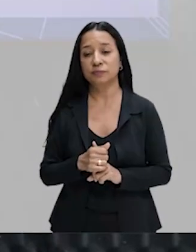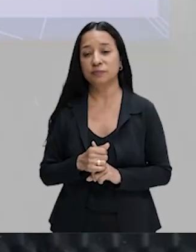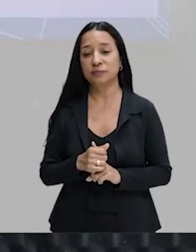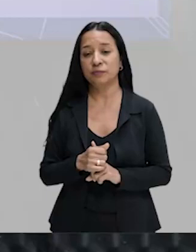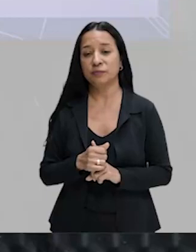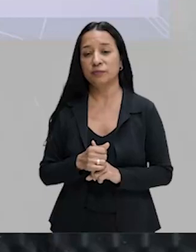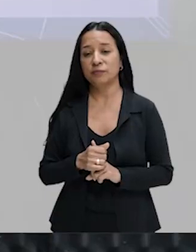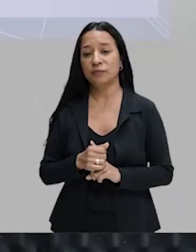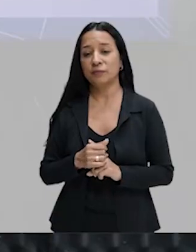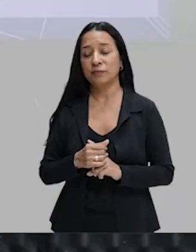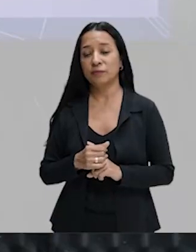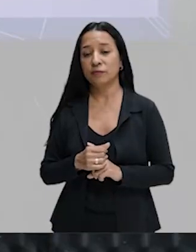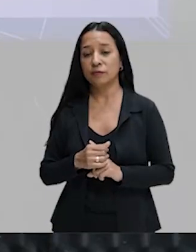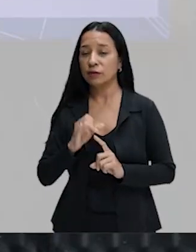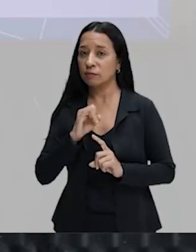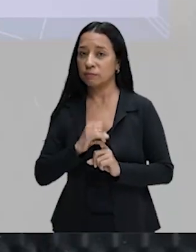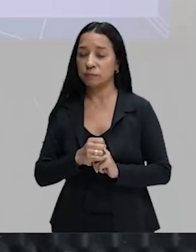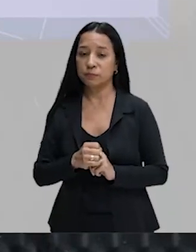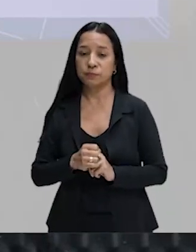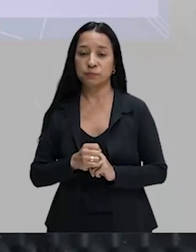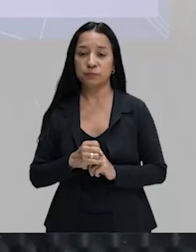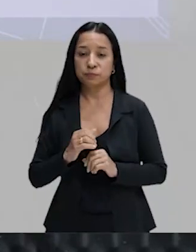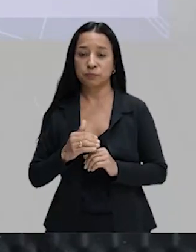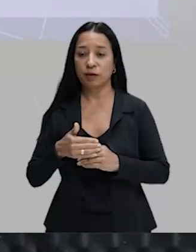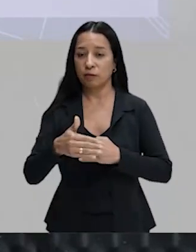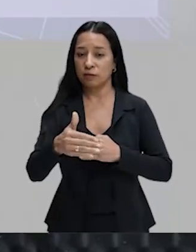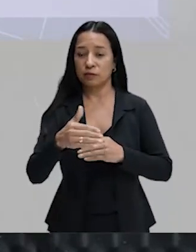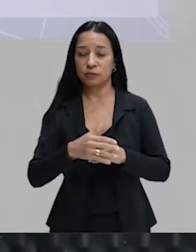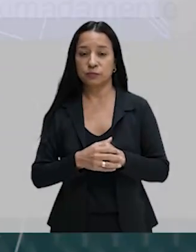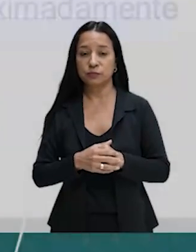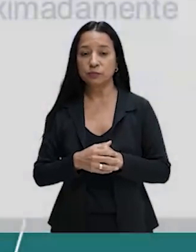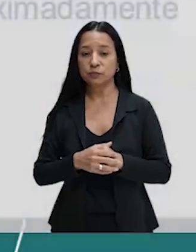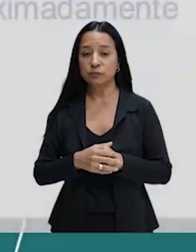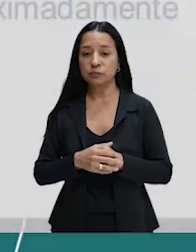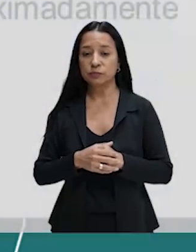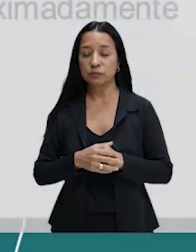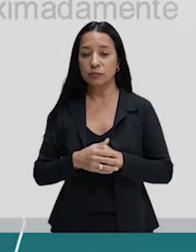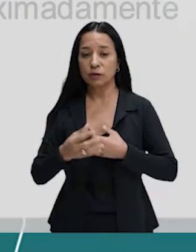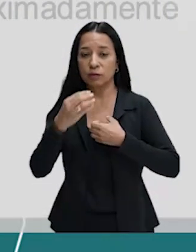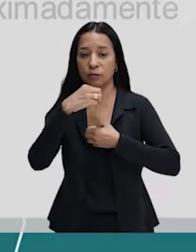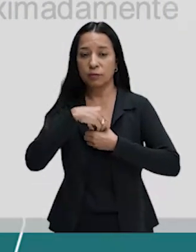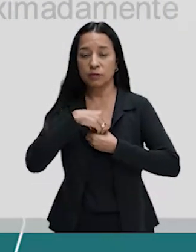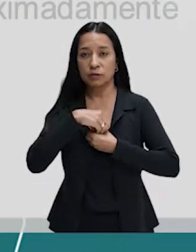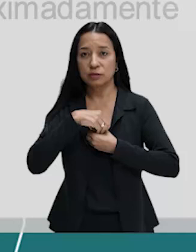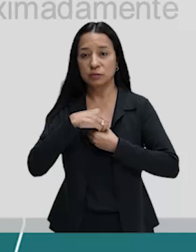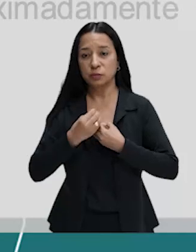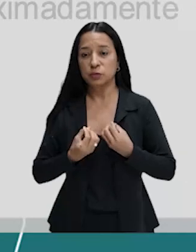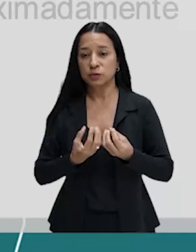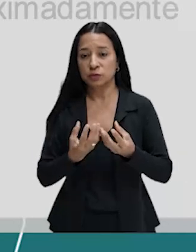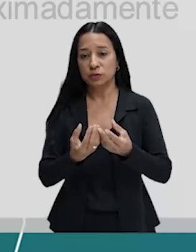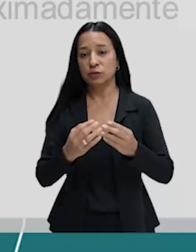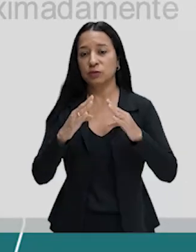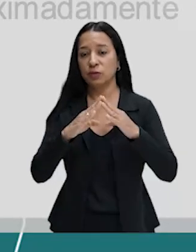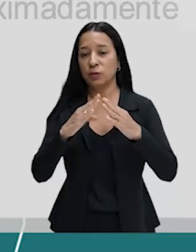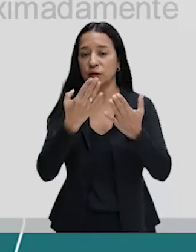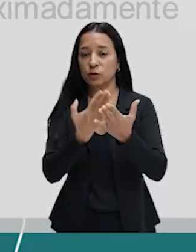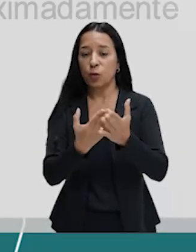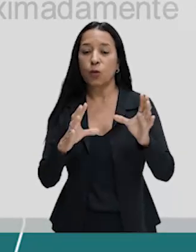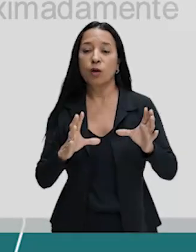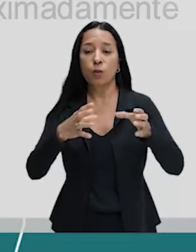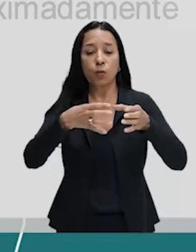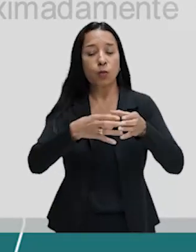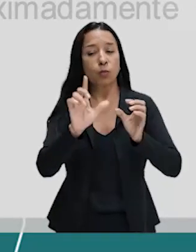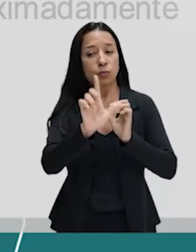existe, tá certo? Vamos avançando. Parnasianismo é uma escola da literatura brasileira. Já sabemos que o